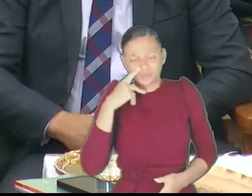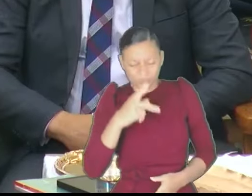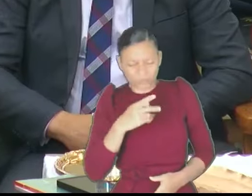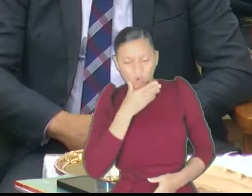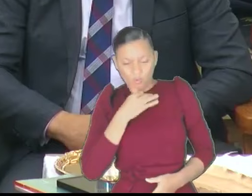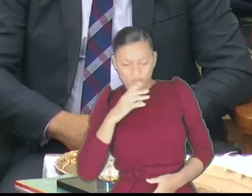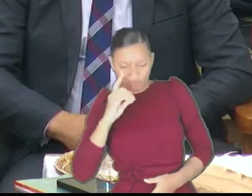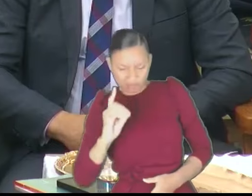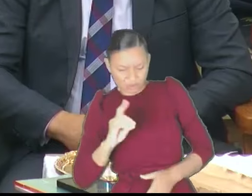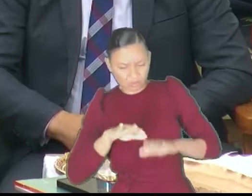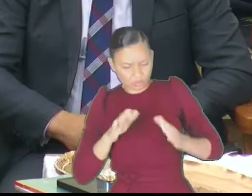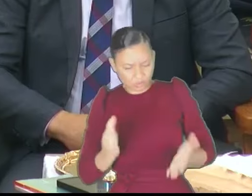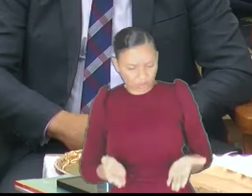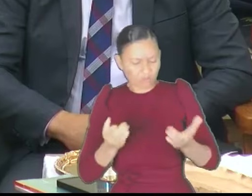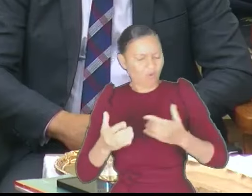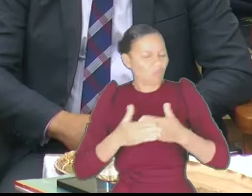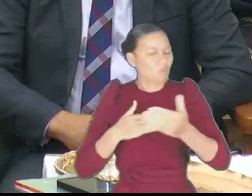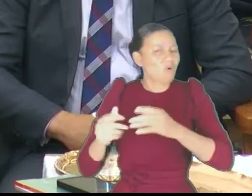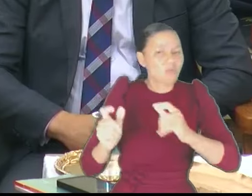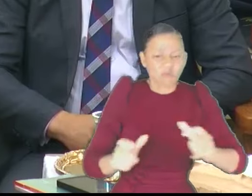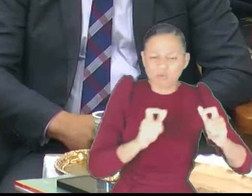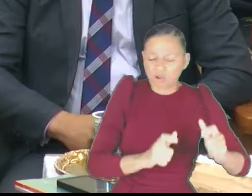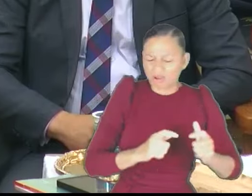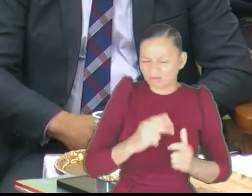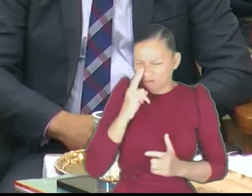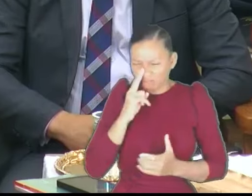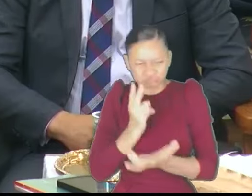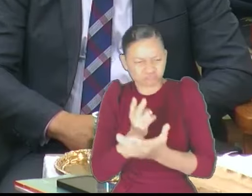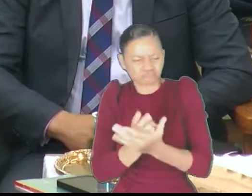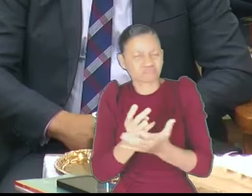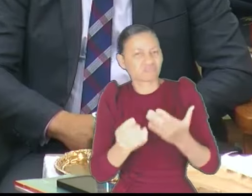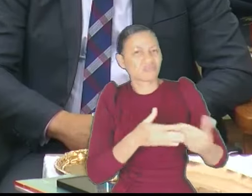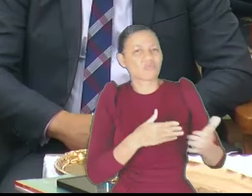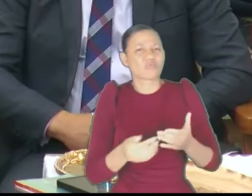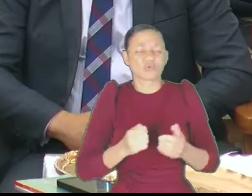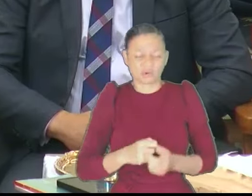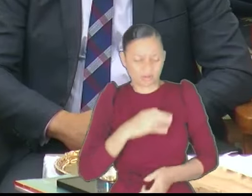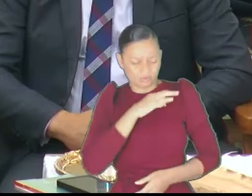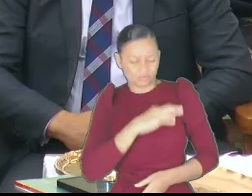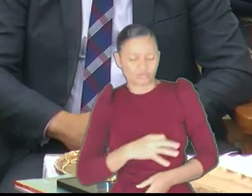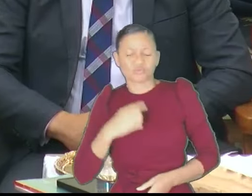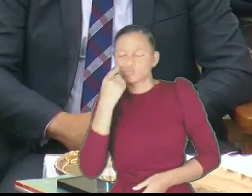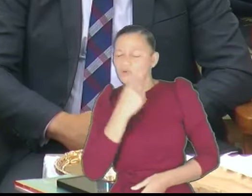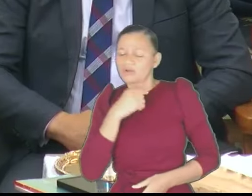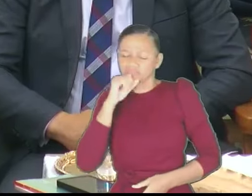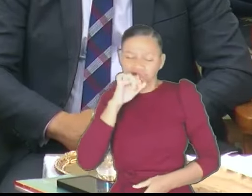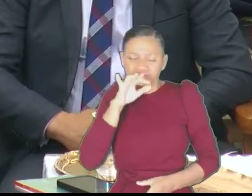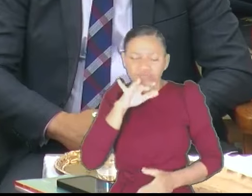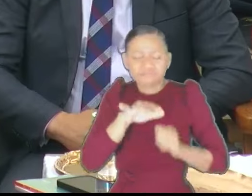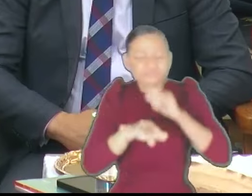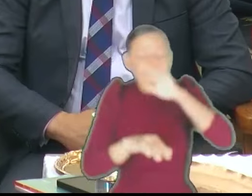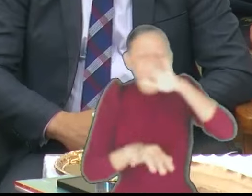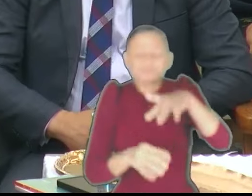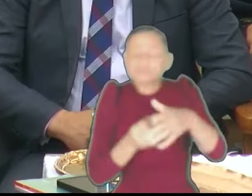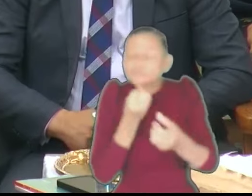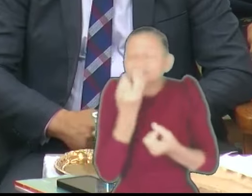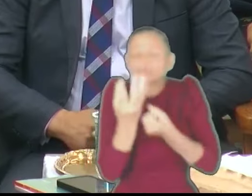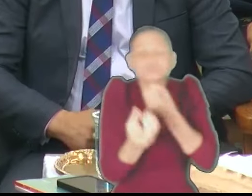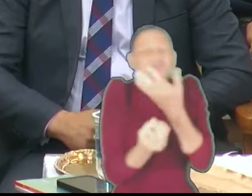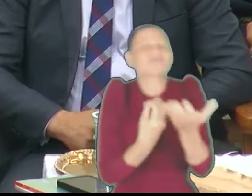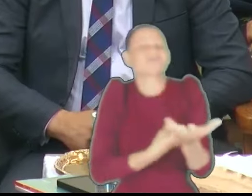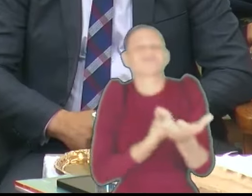é homem de Deus aonde for. Se é mulher de Deus, é homem de Deus aonde você chegar. A Bíblia diz que a boca do justo é manancial de vida. Se você soltar a palavra, o céu